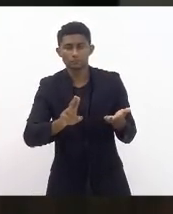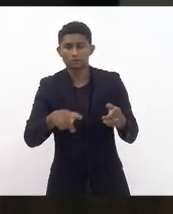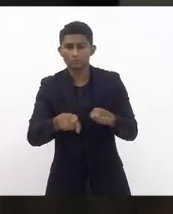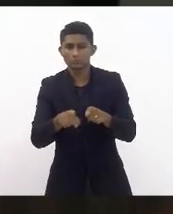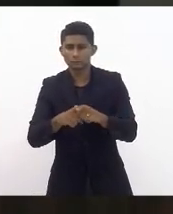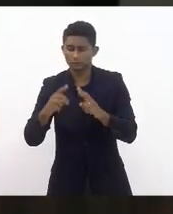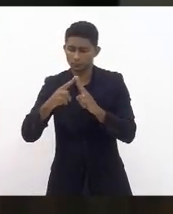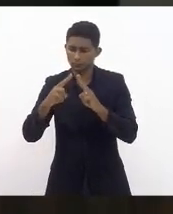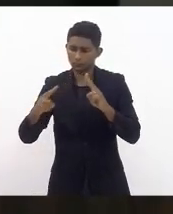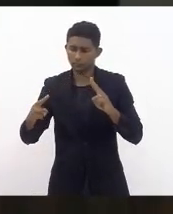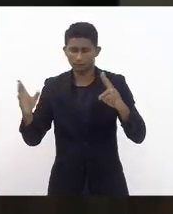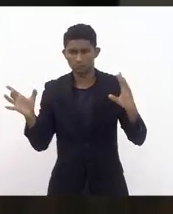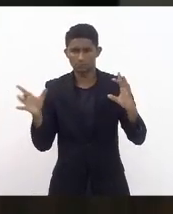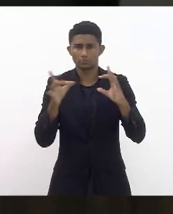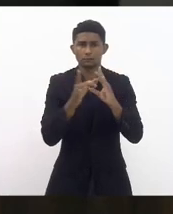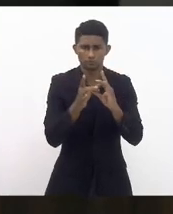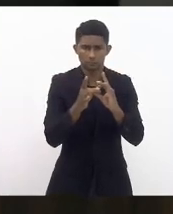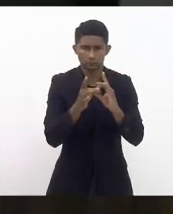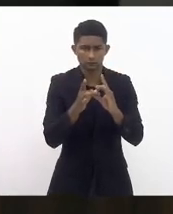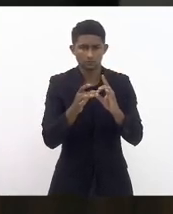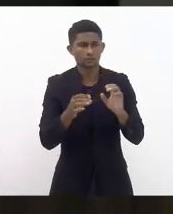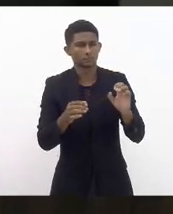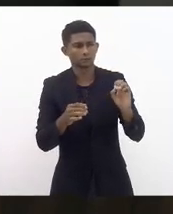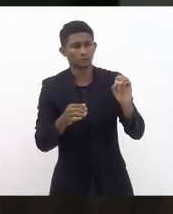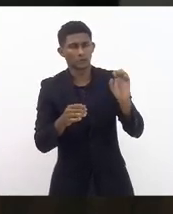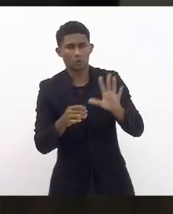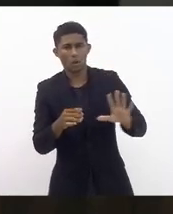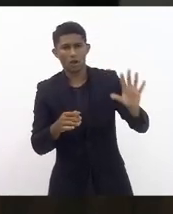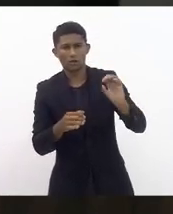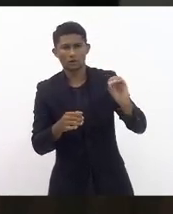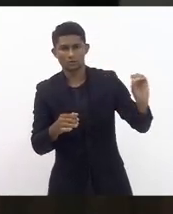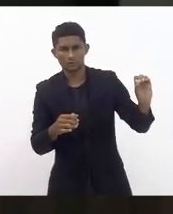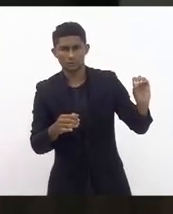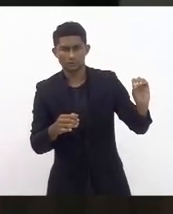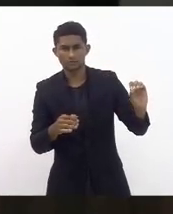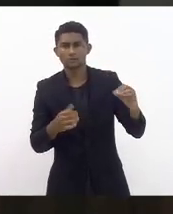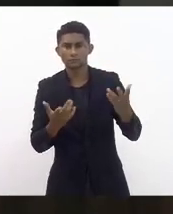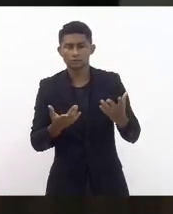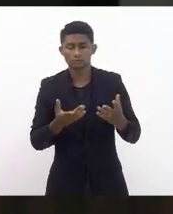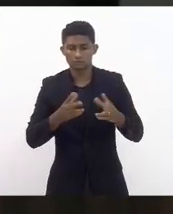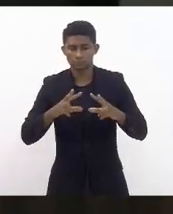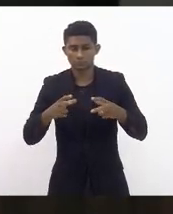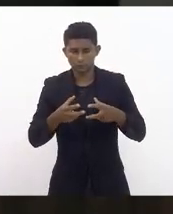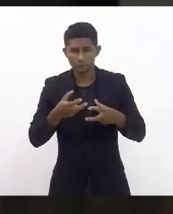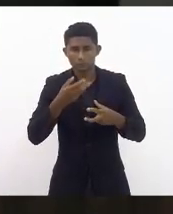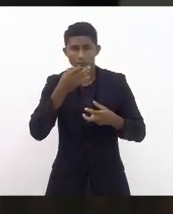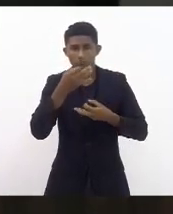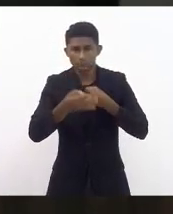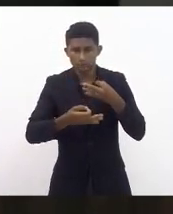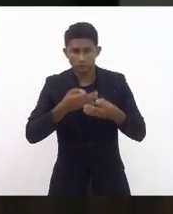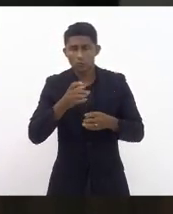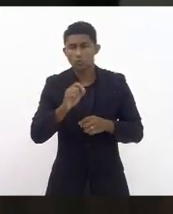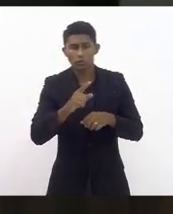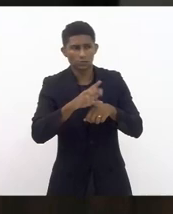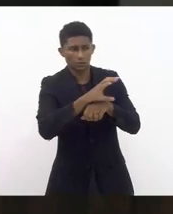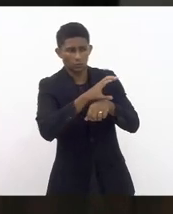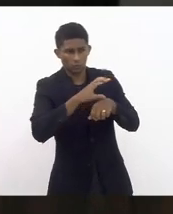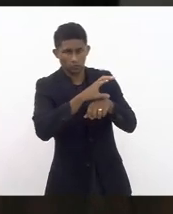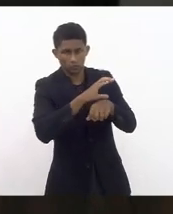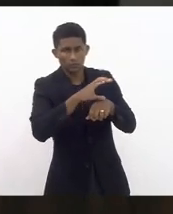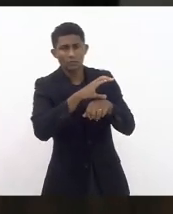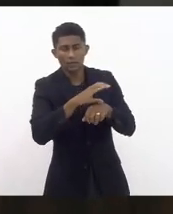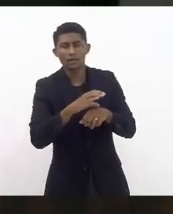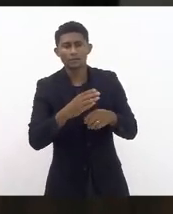Estado do Rio de Janeiro e da Outras Providências. Pareceres. Da Comissão de Constituição e Justiça pela Constitucionalidade com